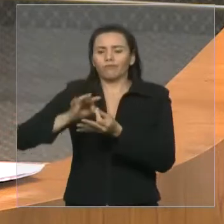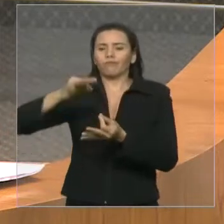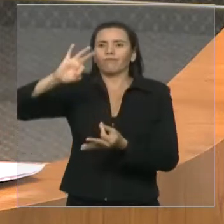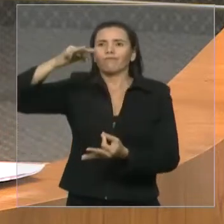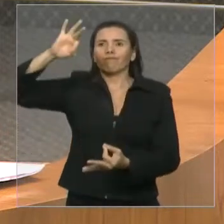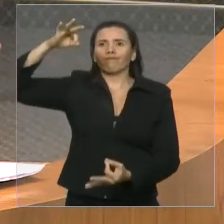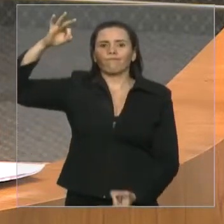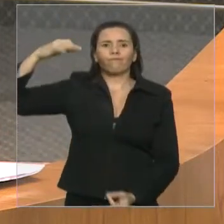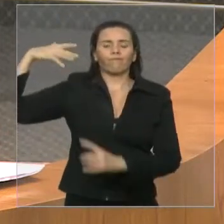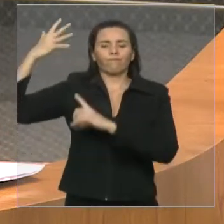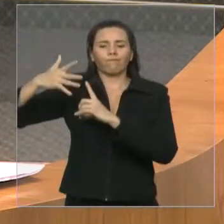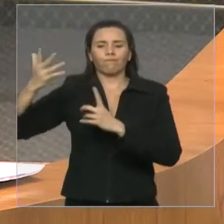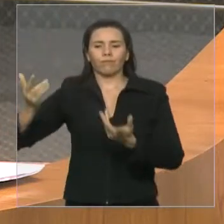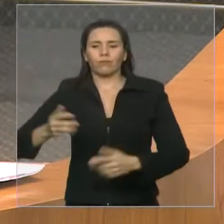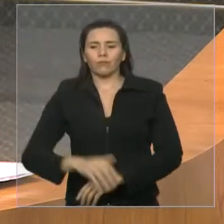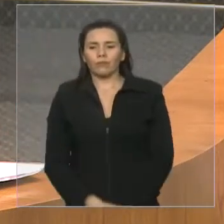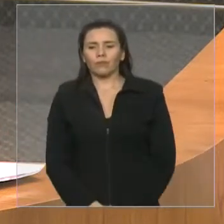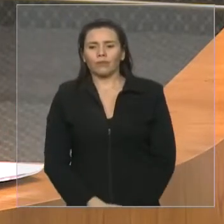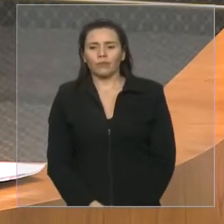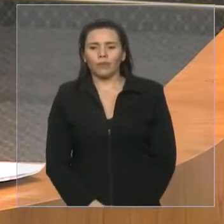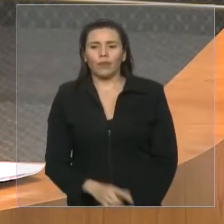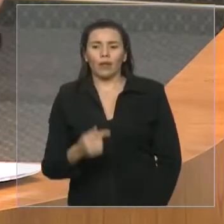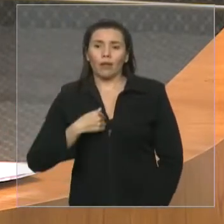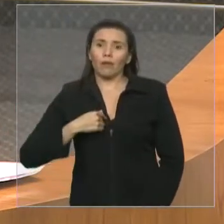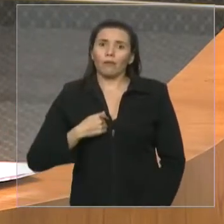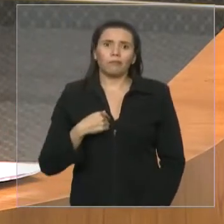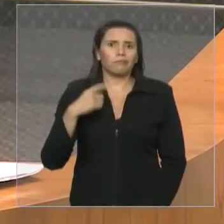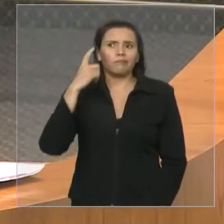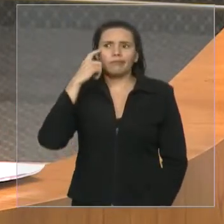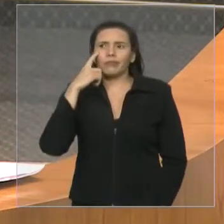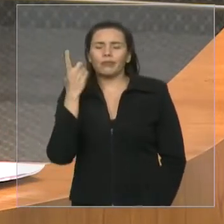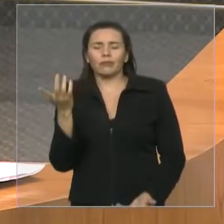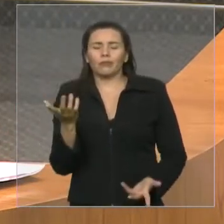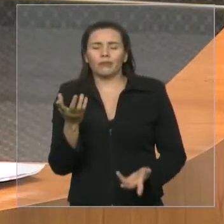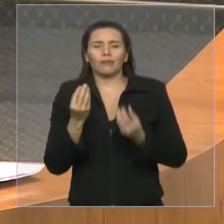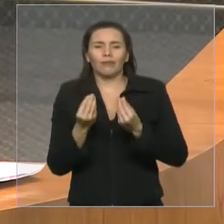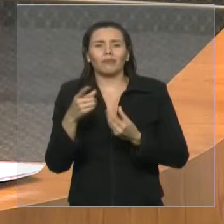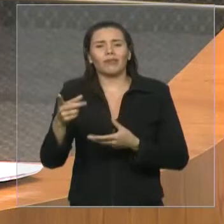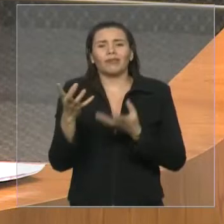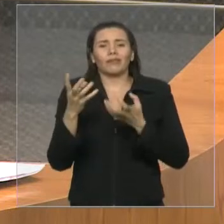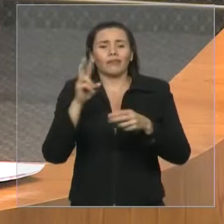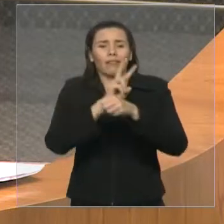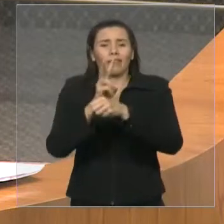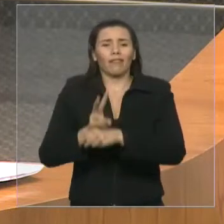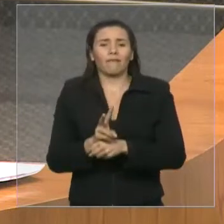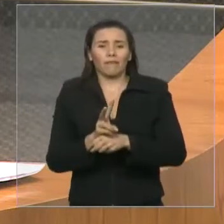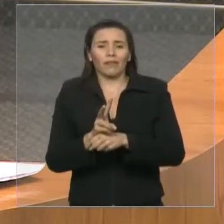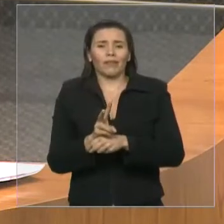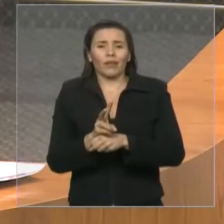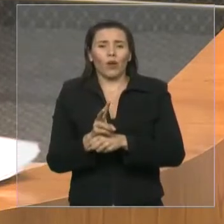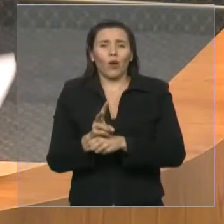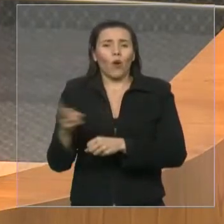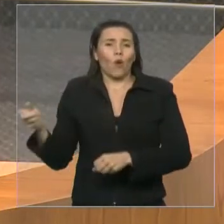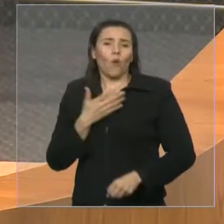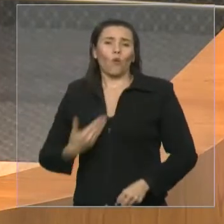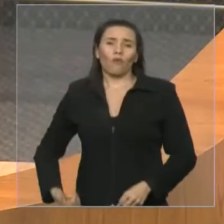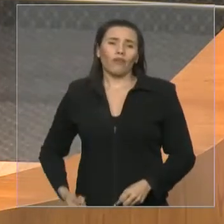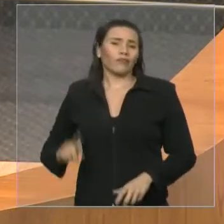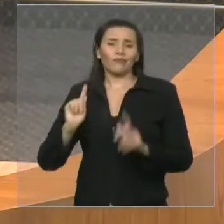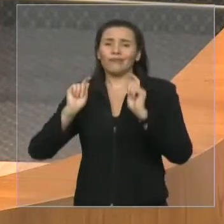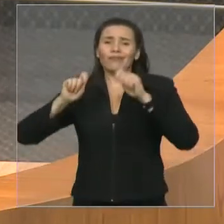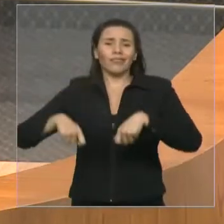essa angústia dele de defender o indefensável e, consequentemente, de interagir lá com os Deputado César,